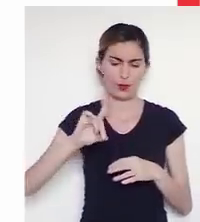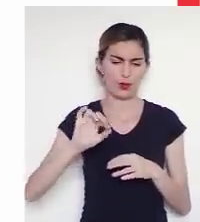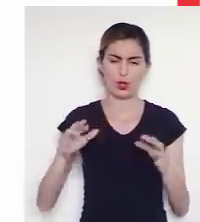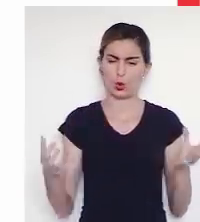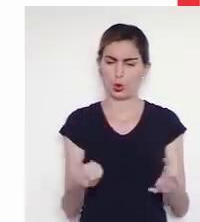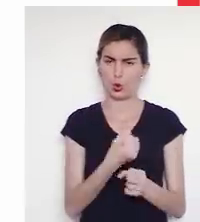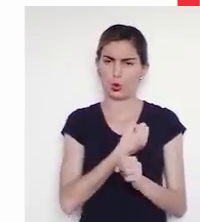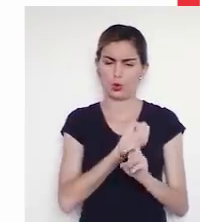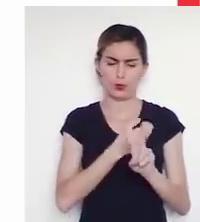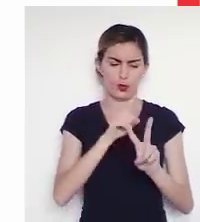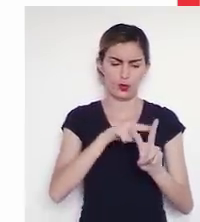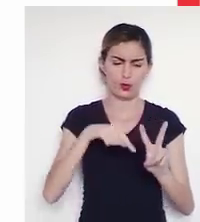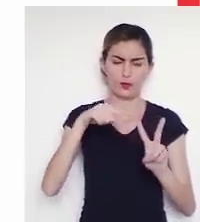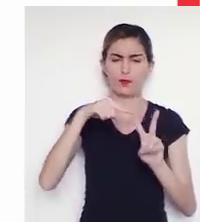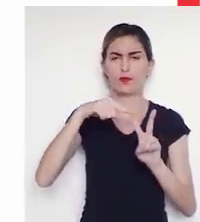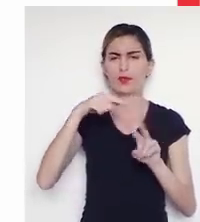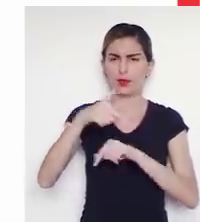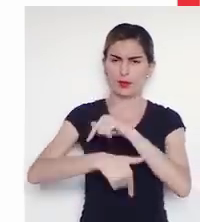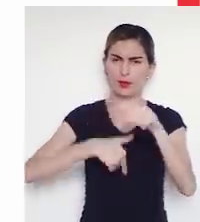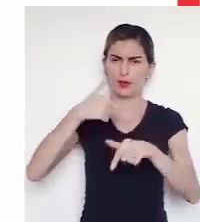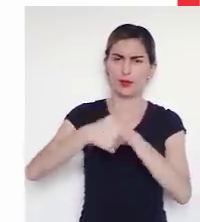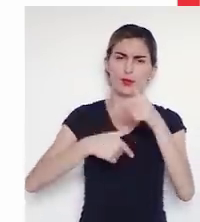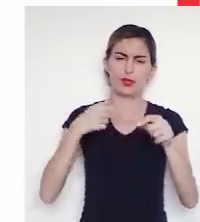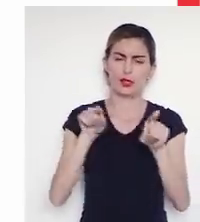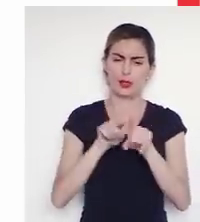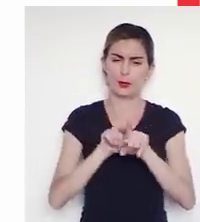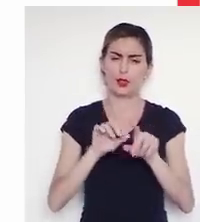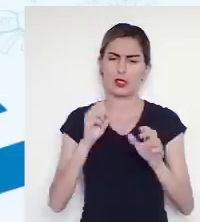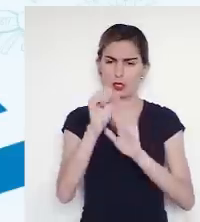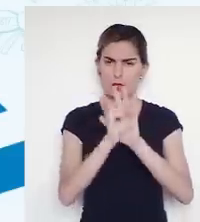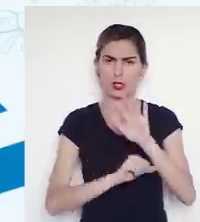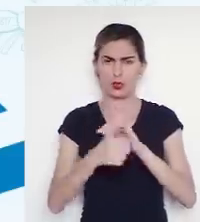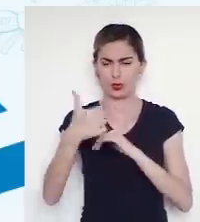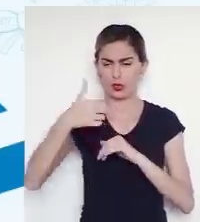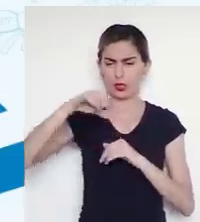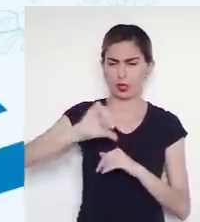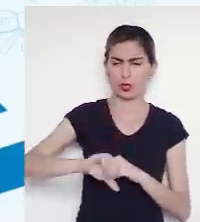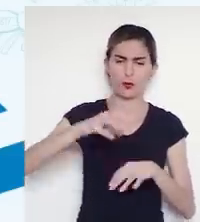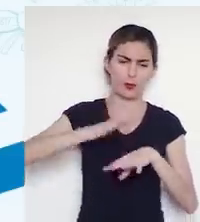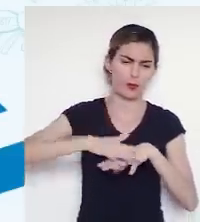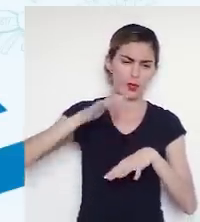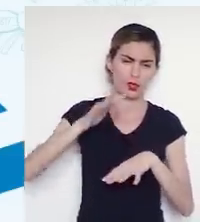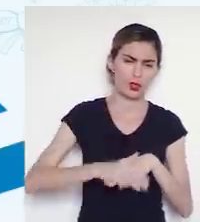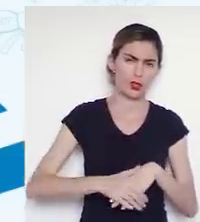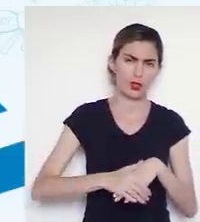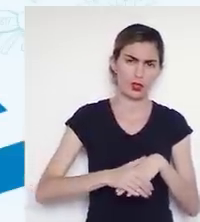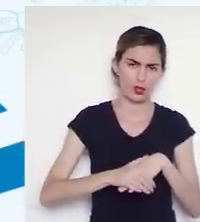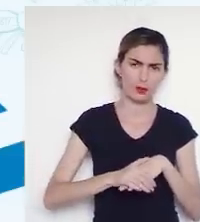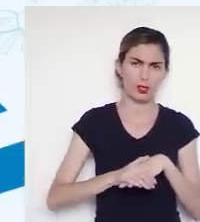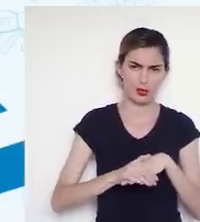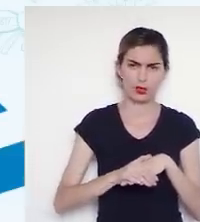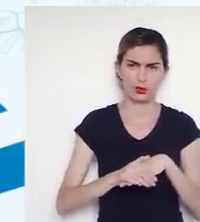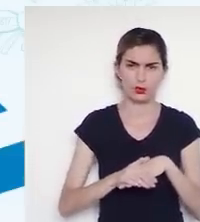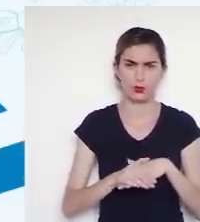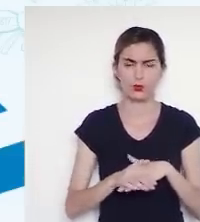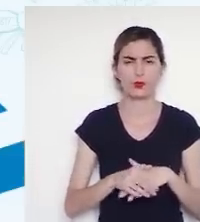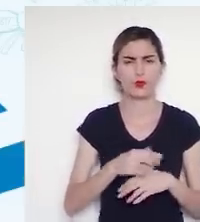números irracionais foram trabalhados também no final do século XIX pelo matemático Richard